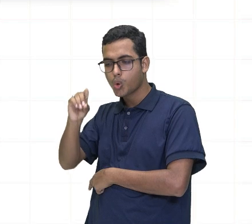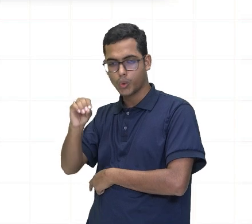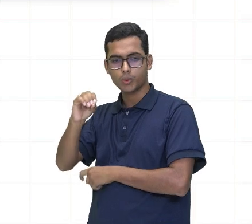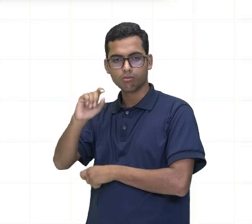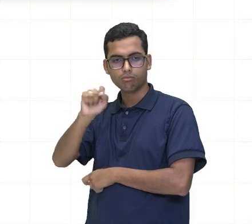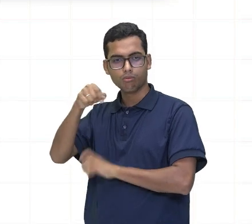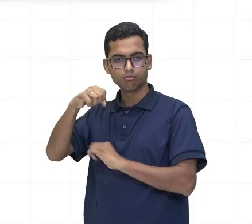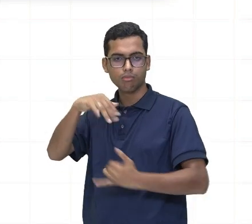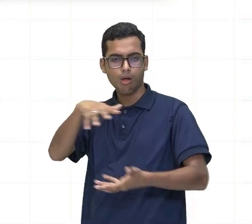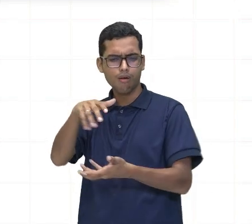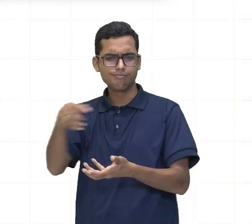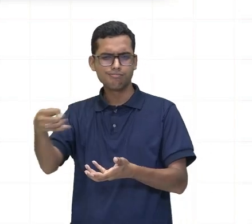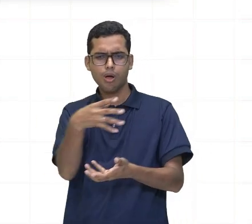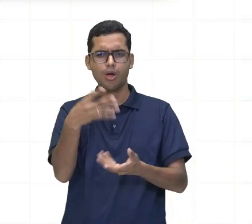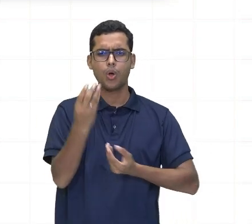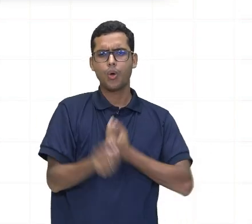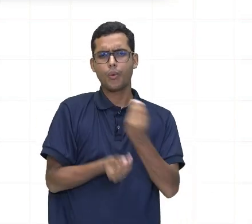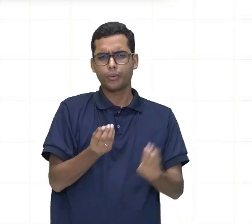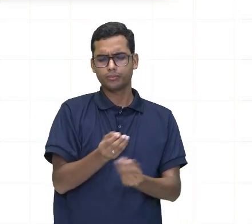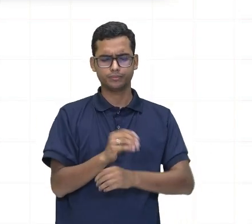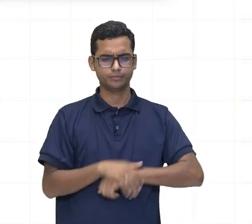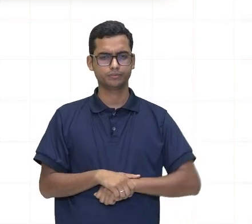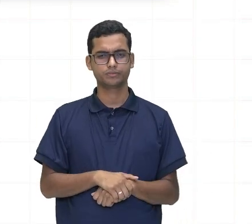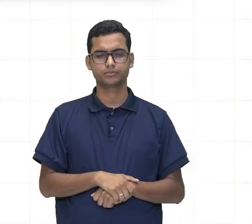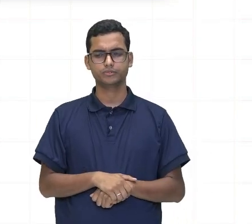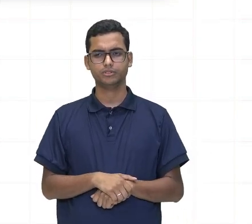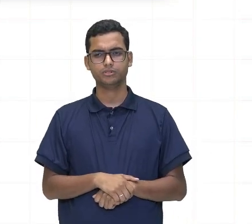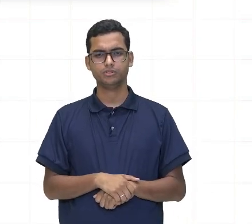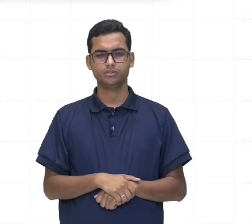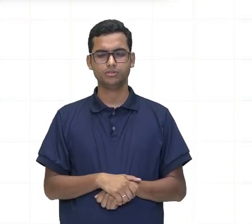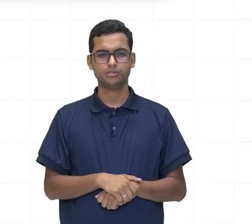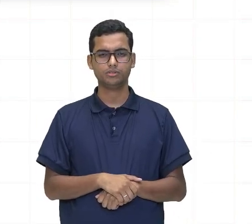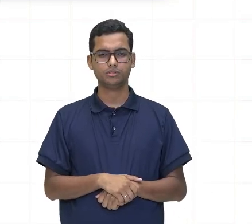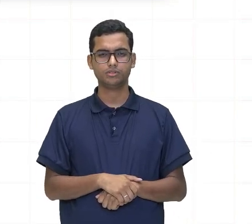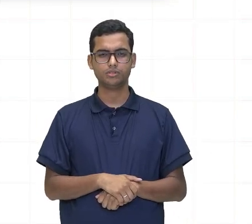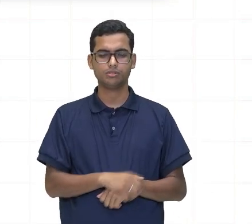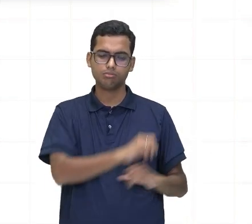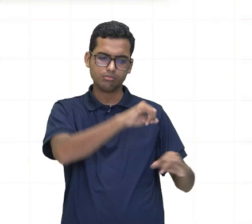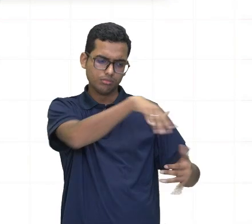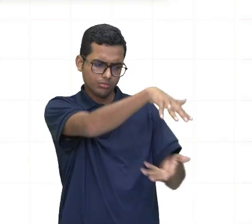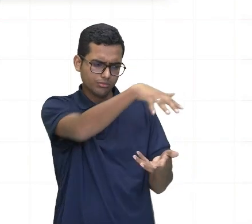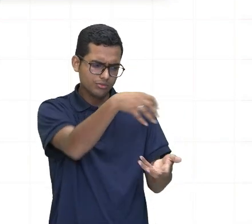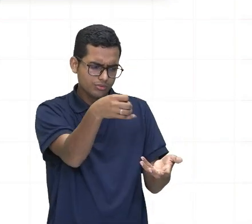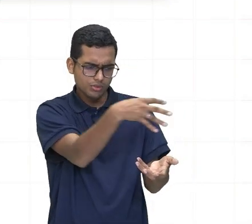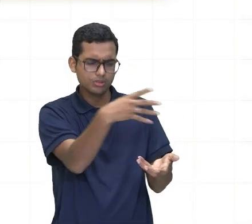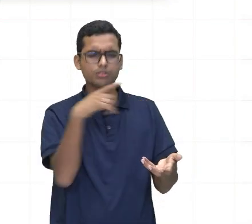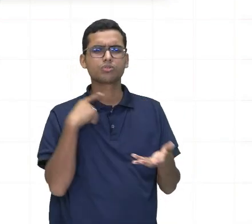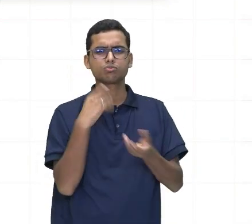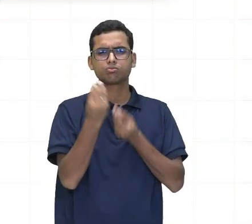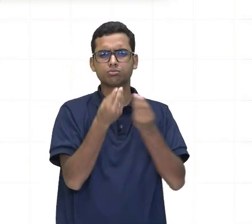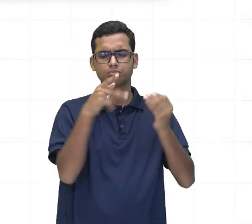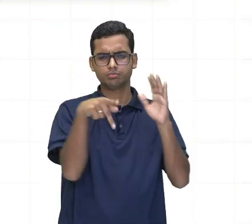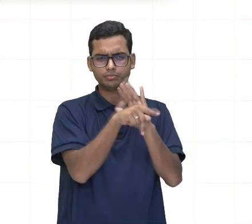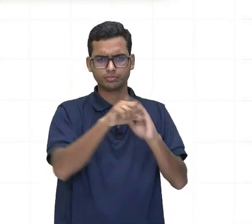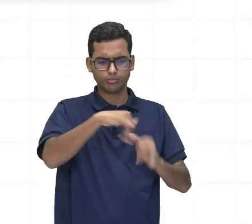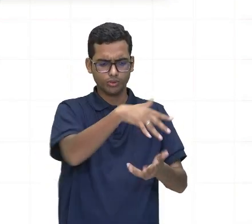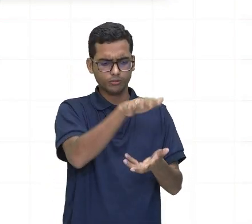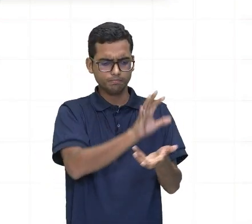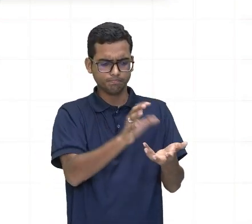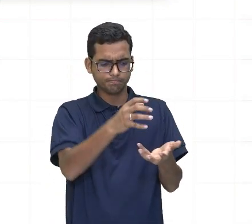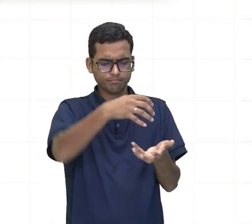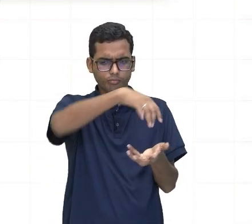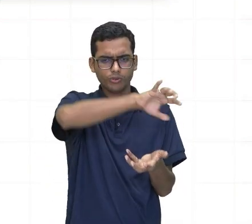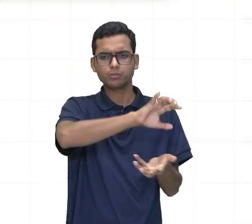essa expressão Novo Mundo, ela só vai ter esse sentido de um novo continente com as grandes navegações no